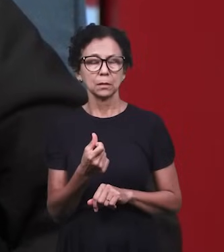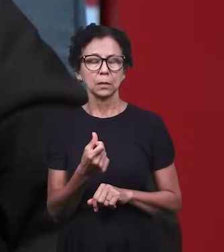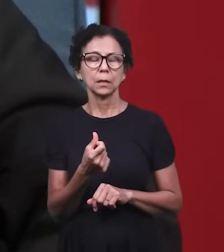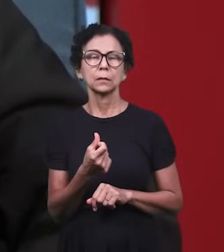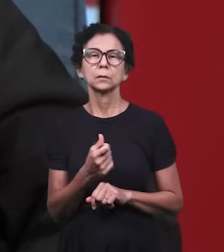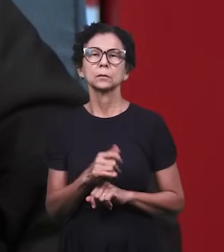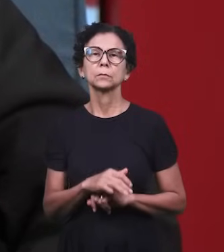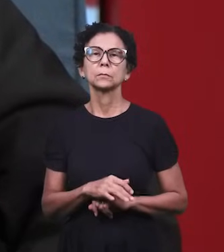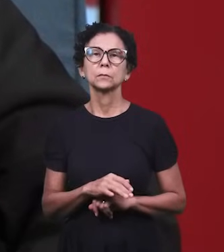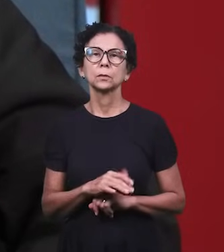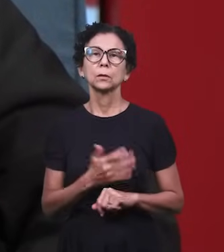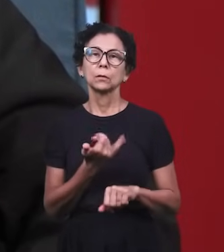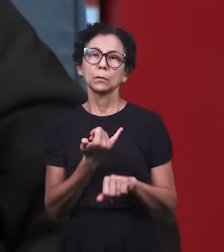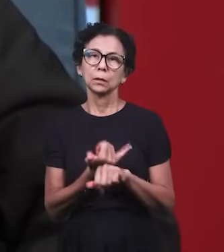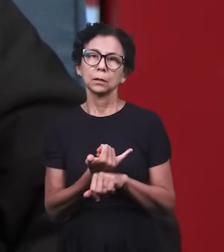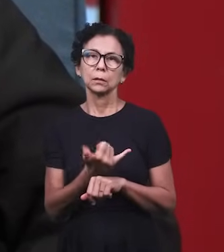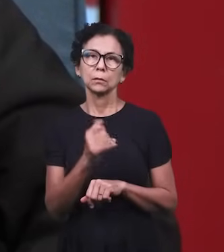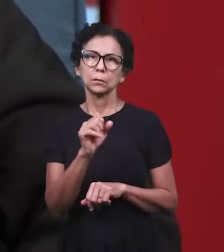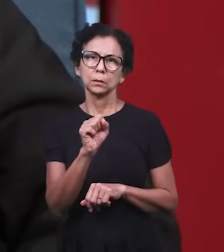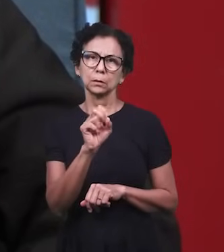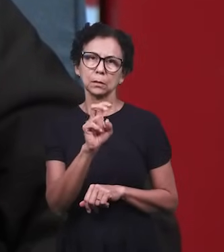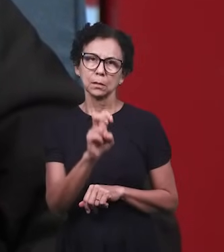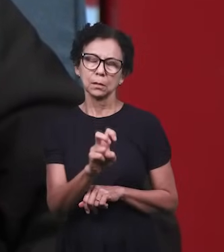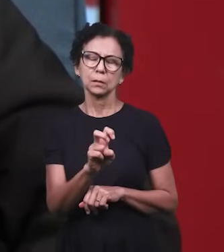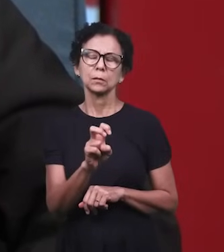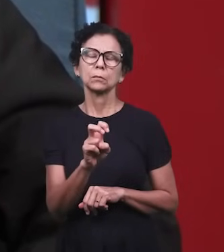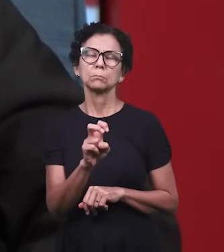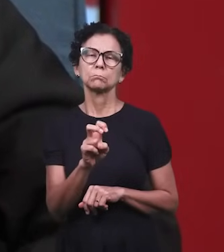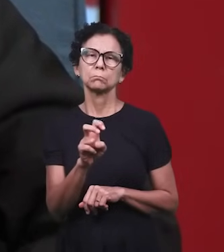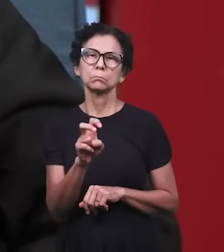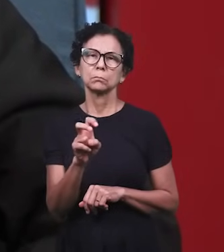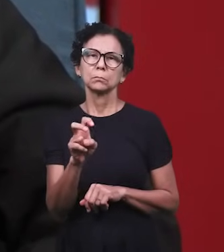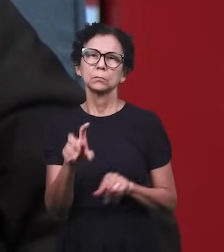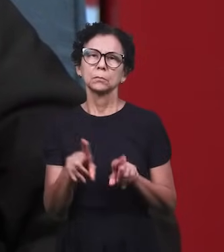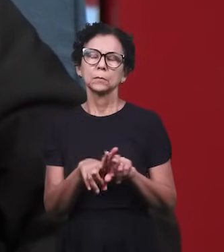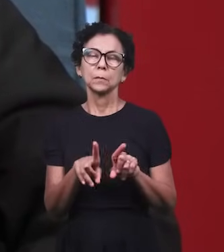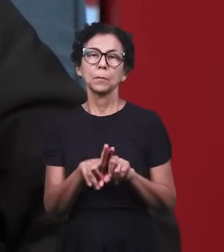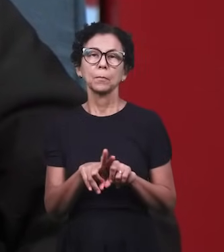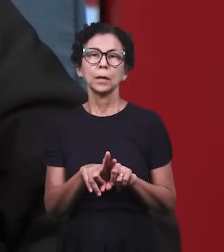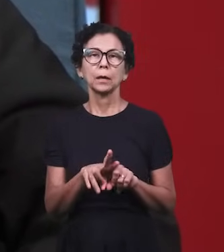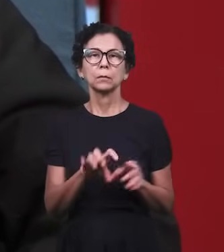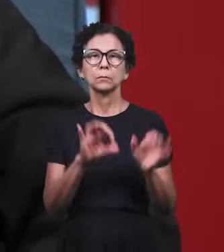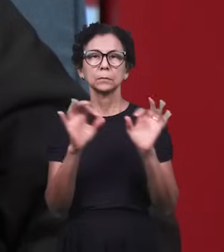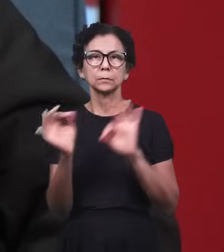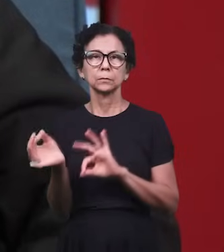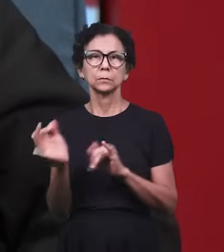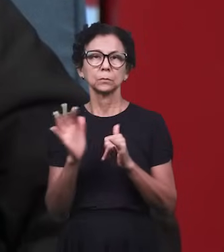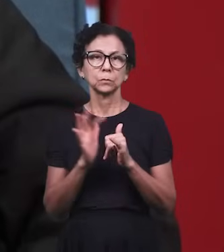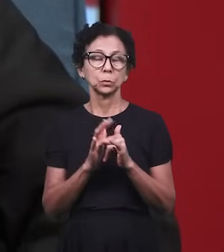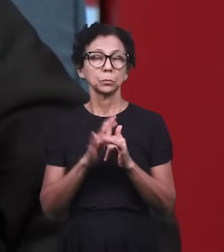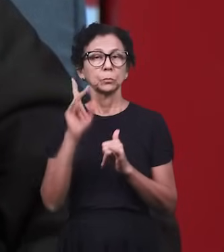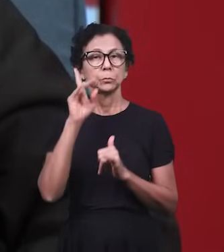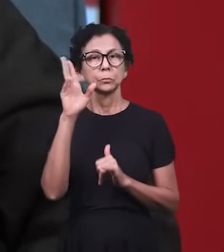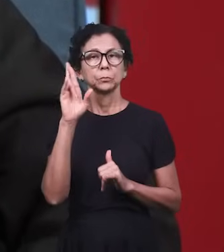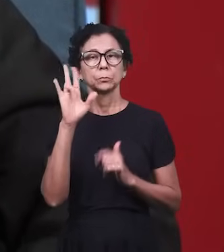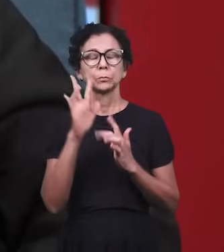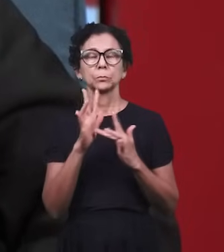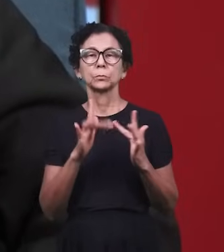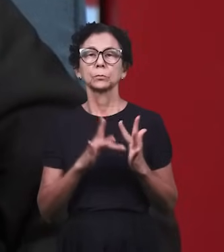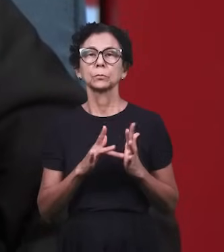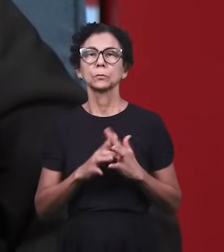canal 85, também aqueles nossos irmãos que nos veem pelo YouTube. A todos a paz do